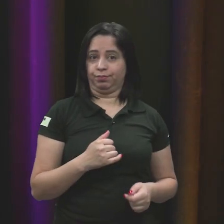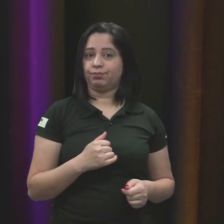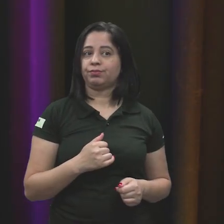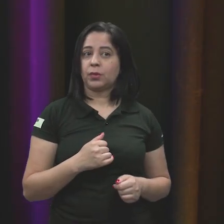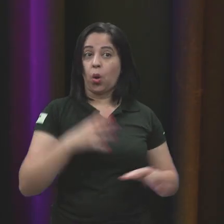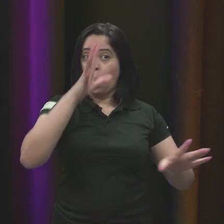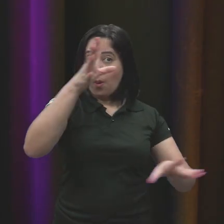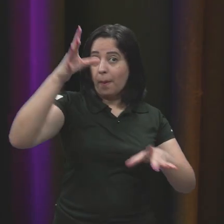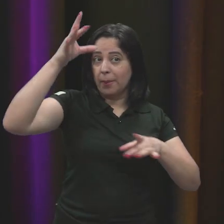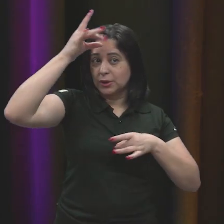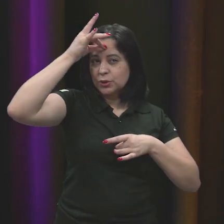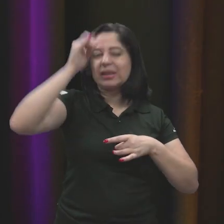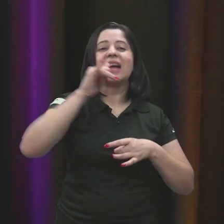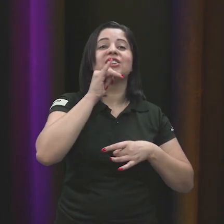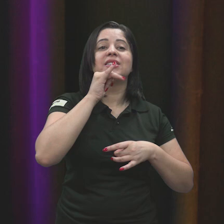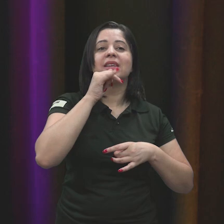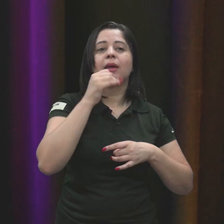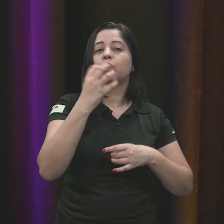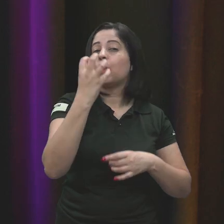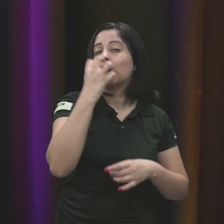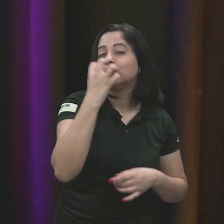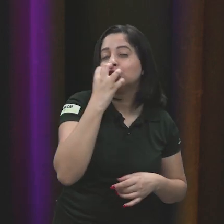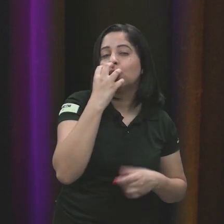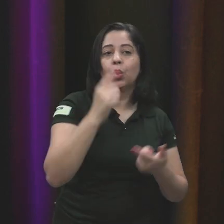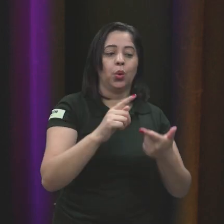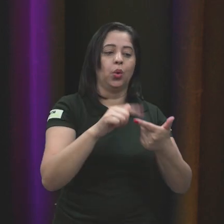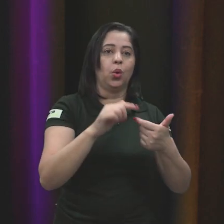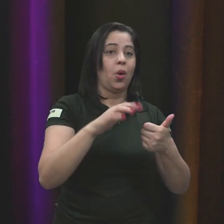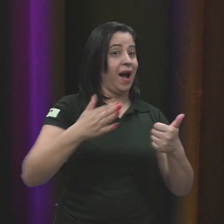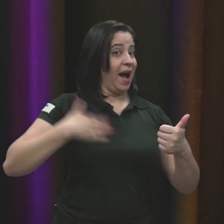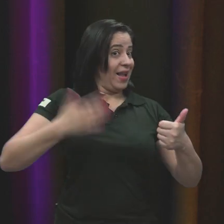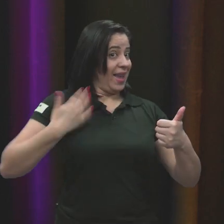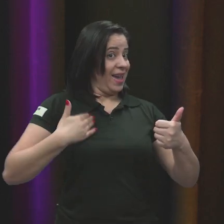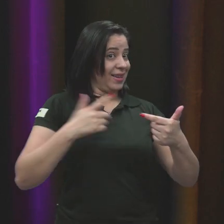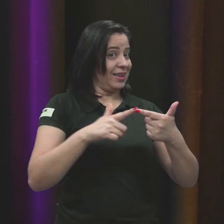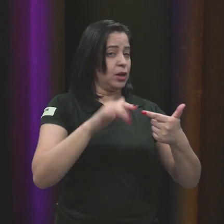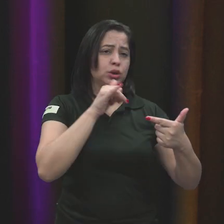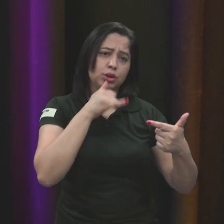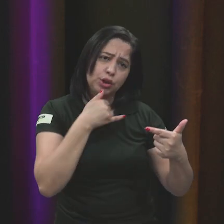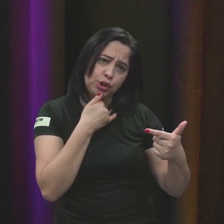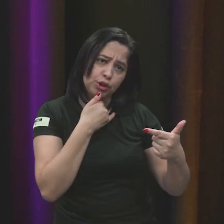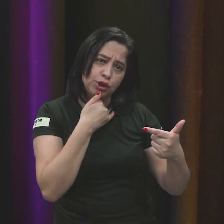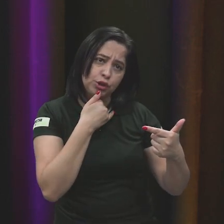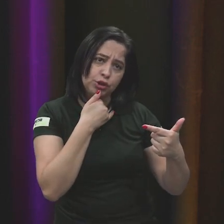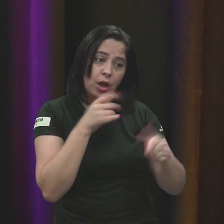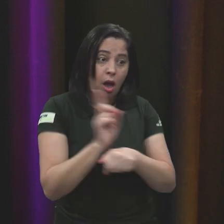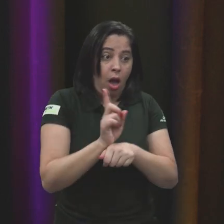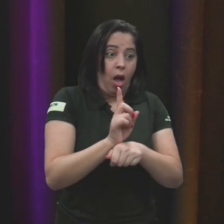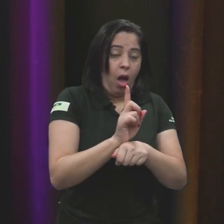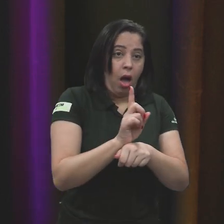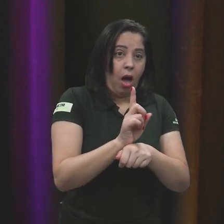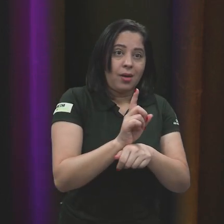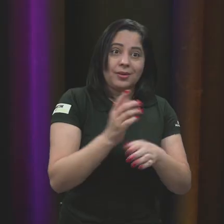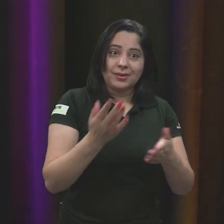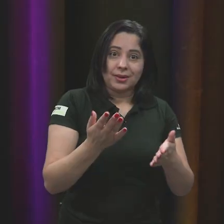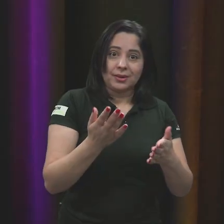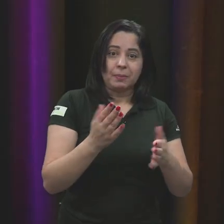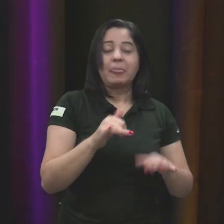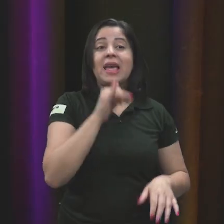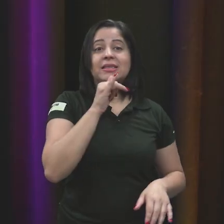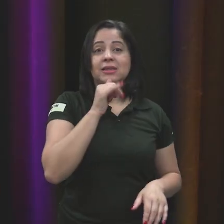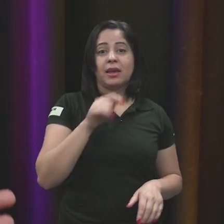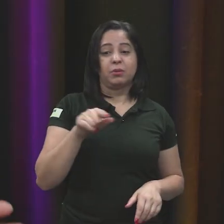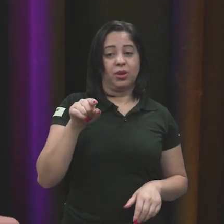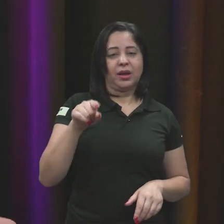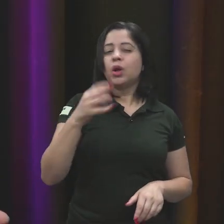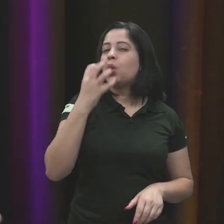vai ser um cachorro estressado, um cachorro alegre, um cachorro triste. E quando ele se torna um cachorro que, por exemplo,